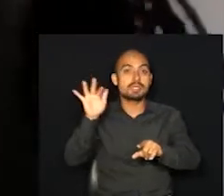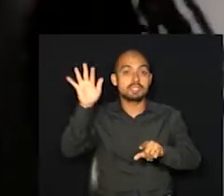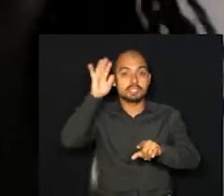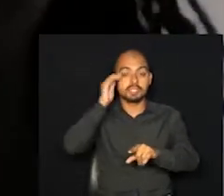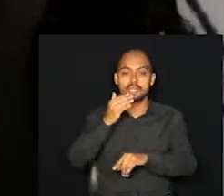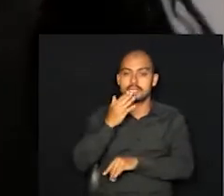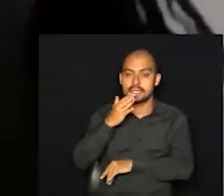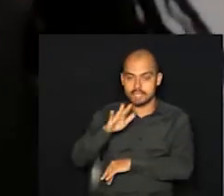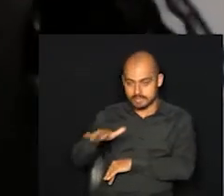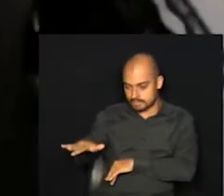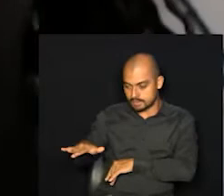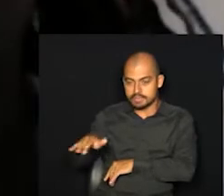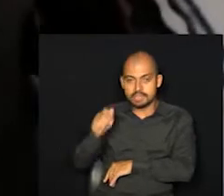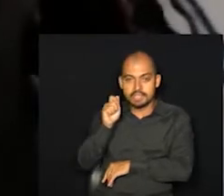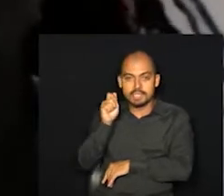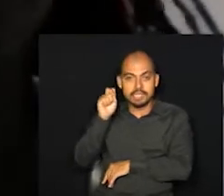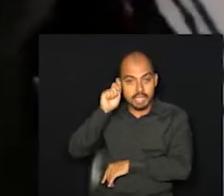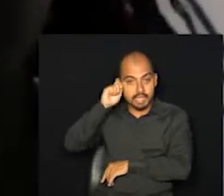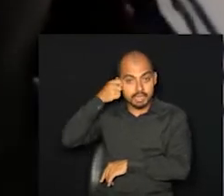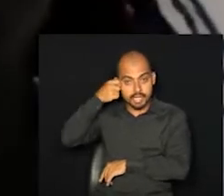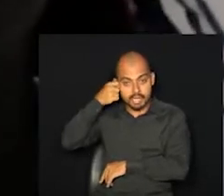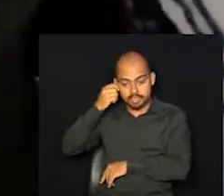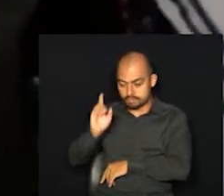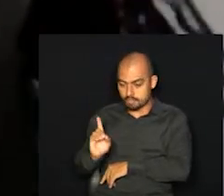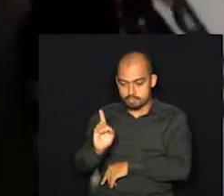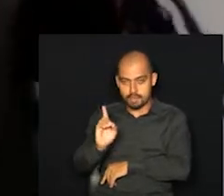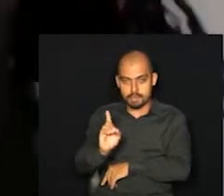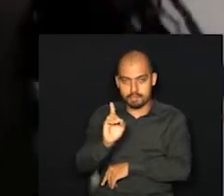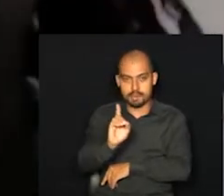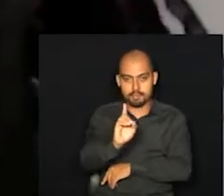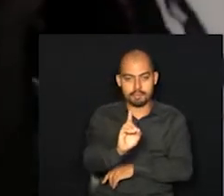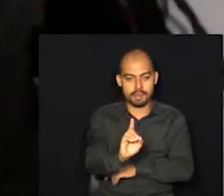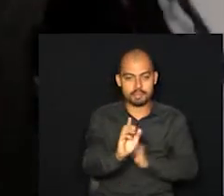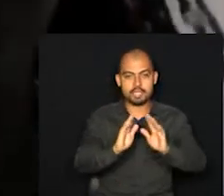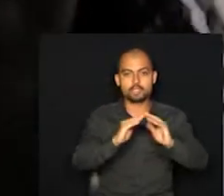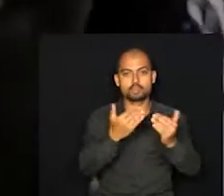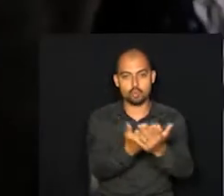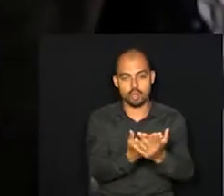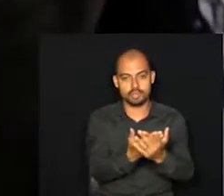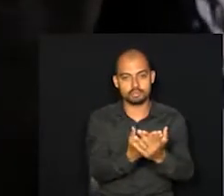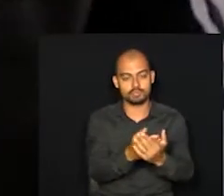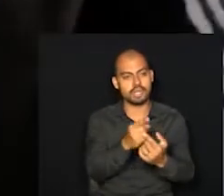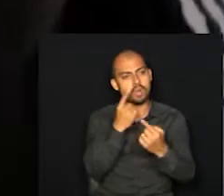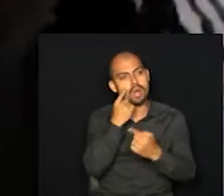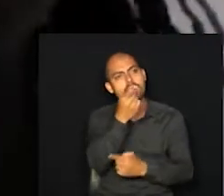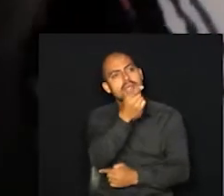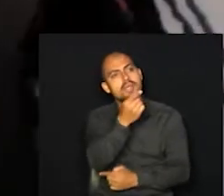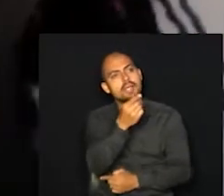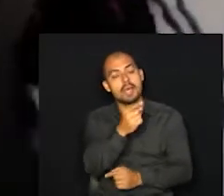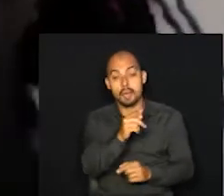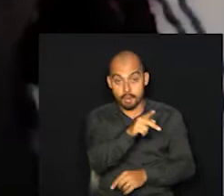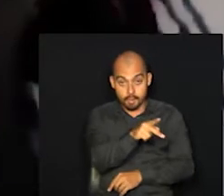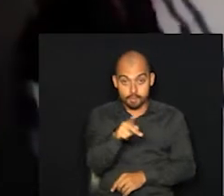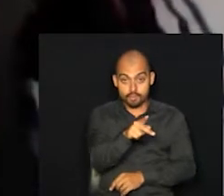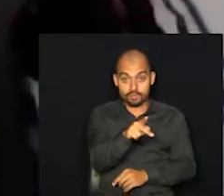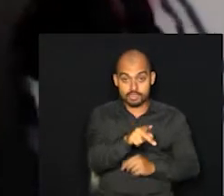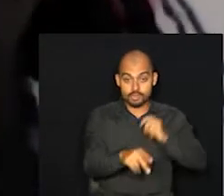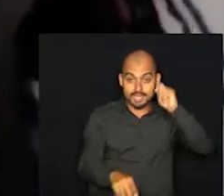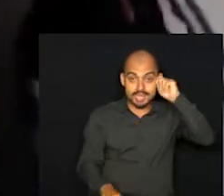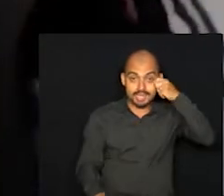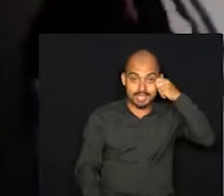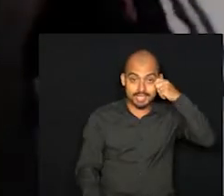negra, ela chega na escola e ela se depara com uma professora negra. Só que essa professora negra, ela não tem